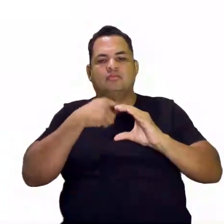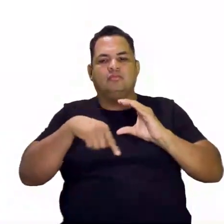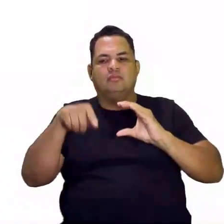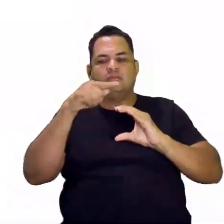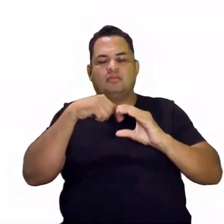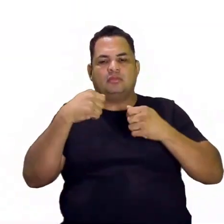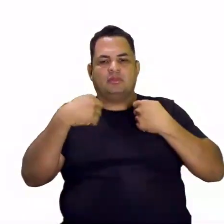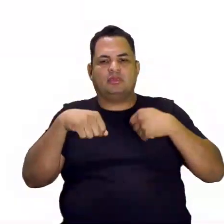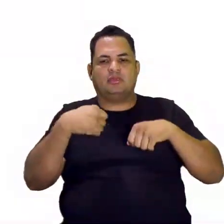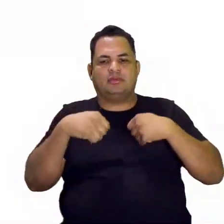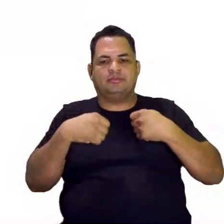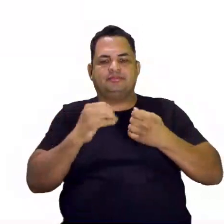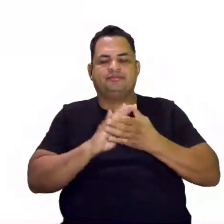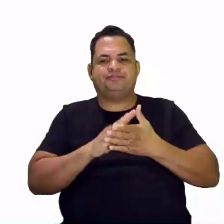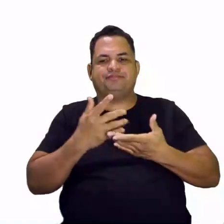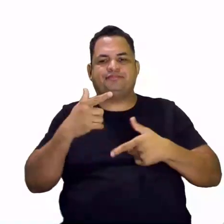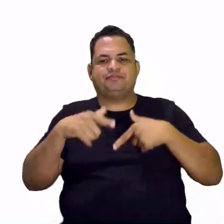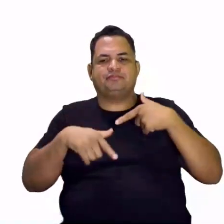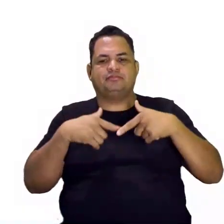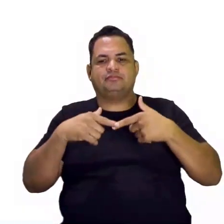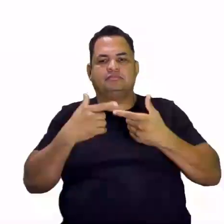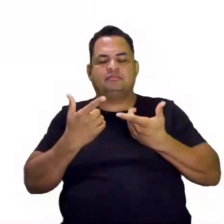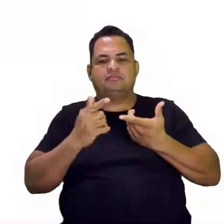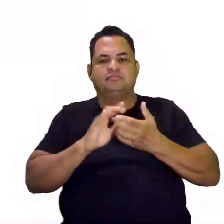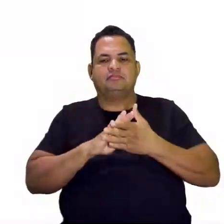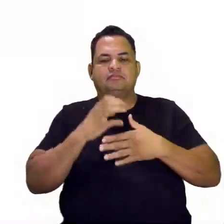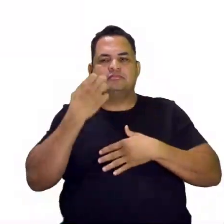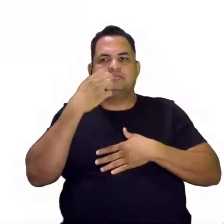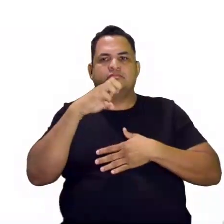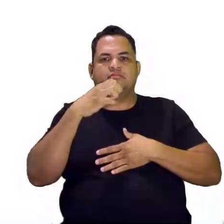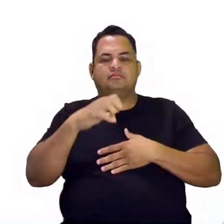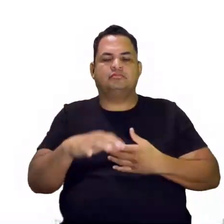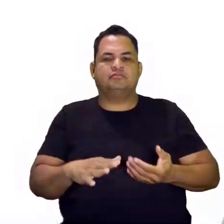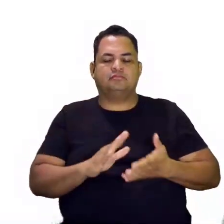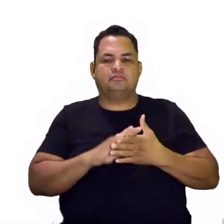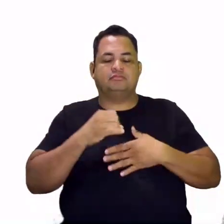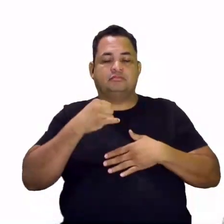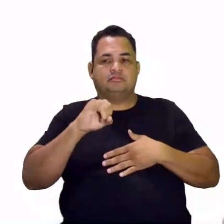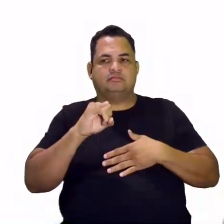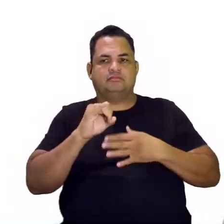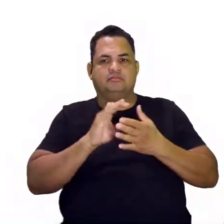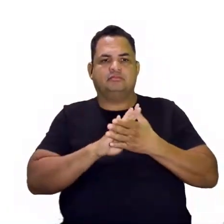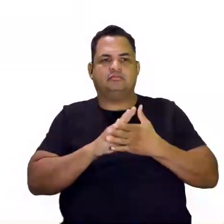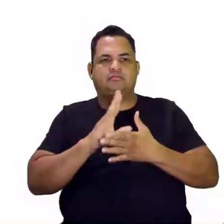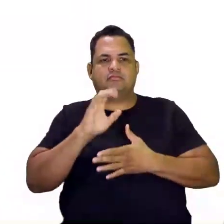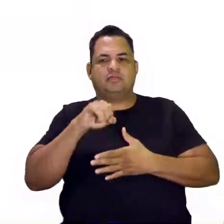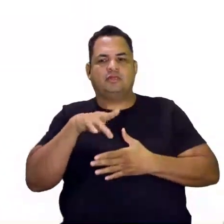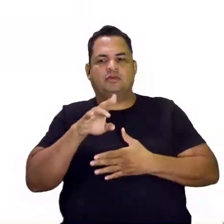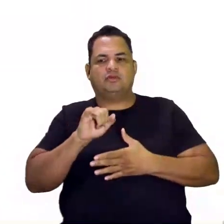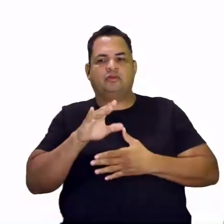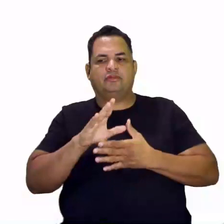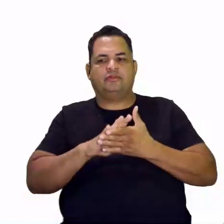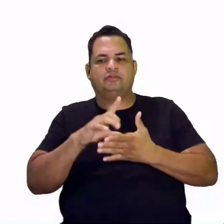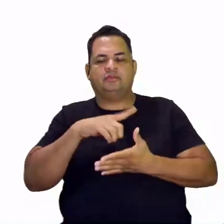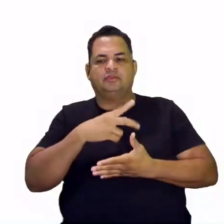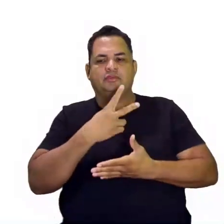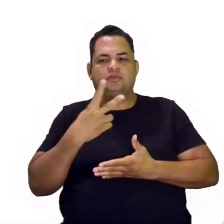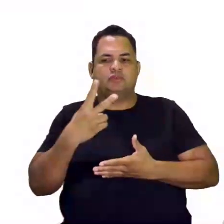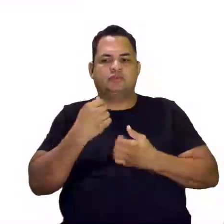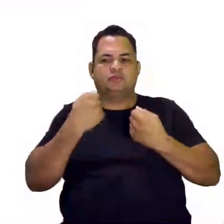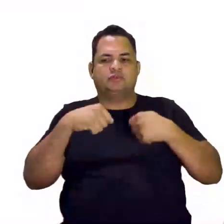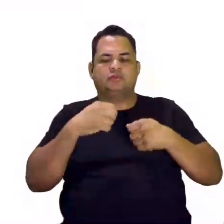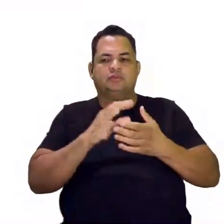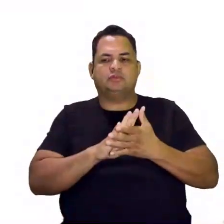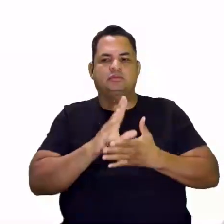amor, precisa realizar ou produzir energia. Se ele for autotrófico, ele vai ter duas vias, ou